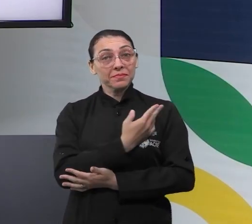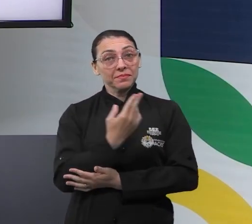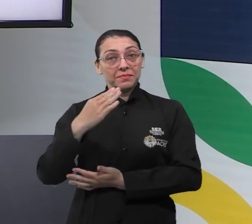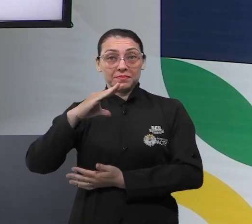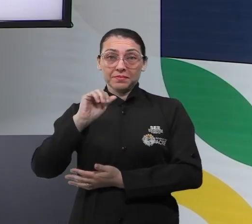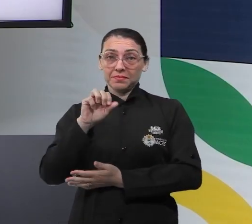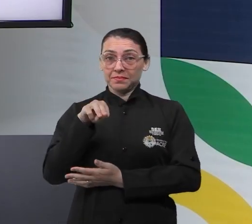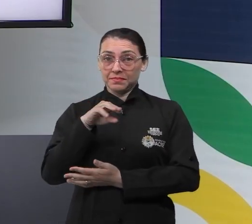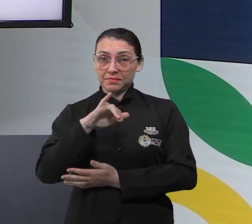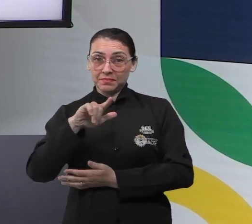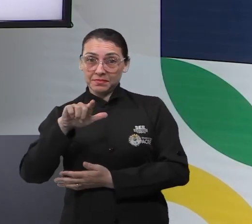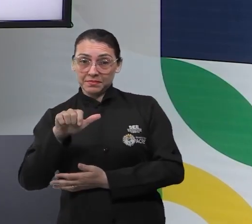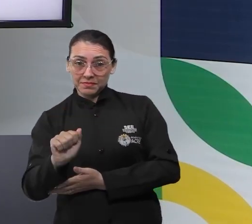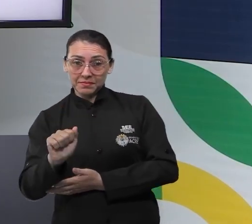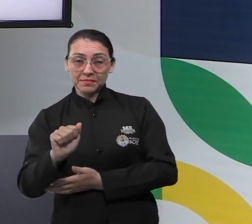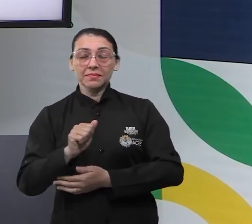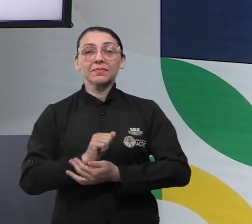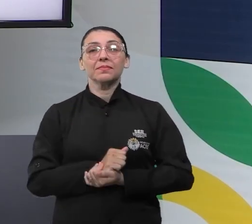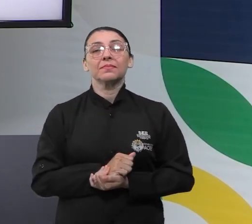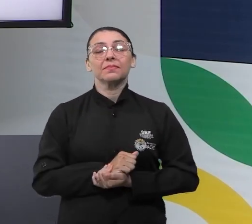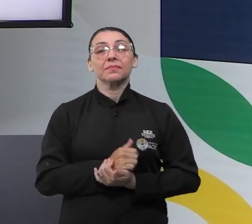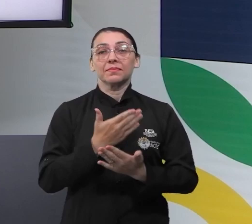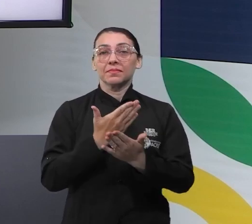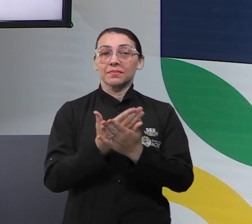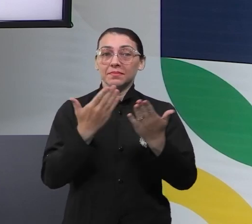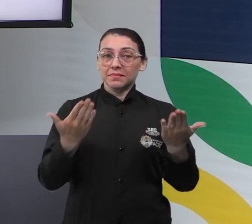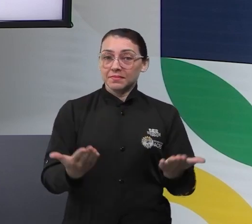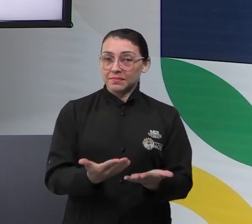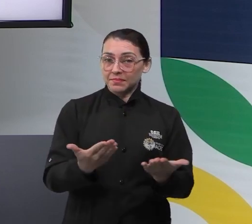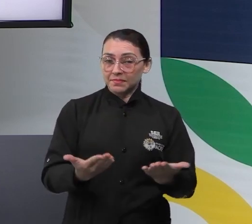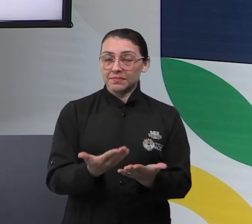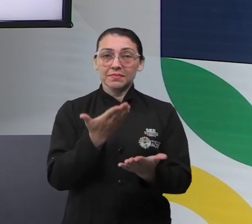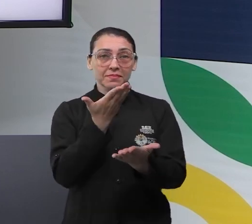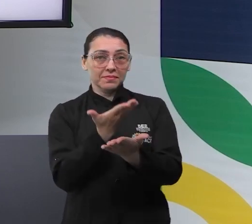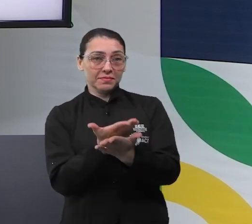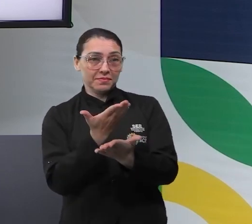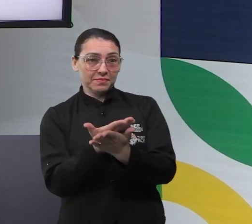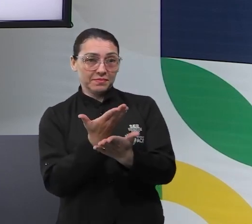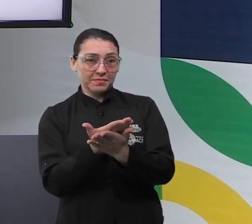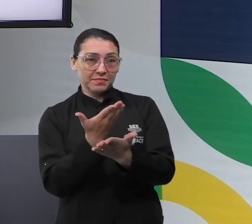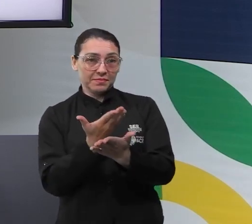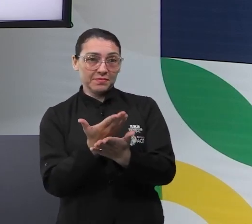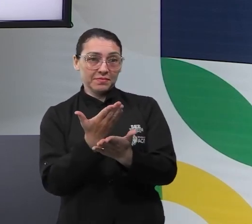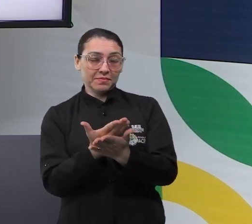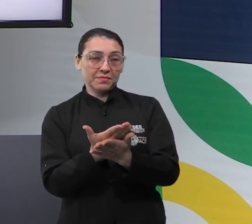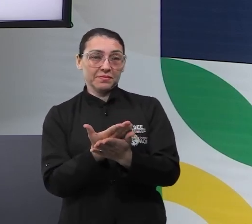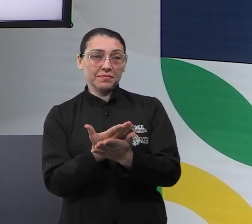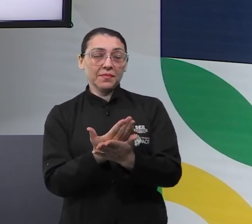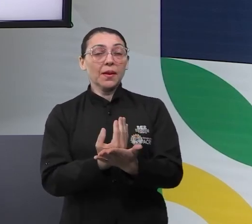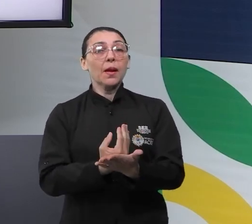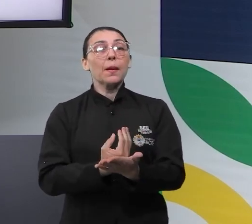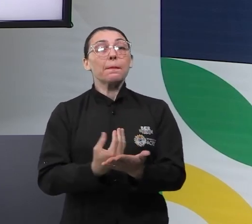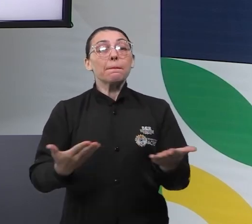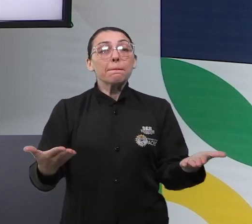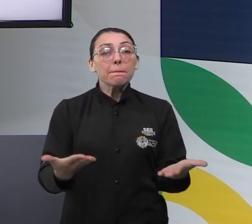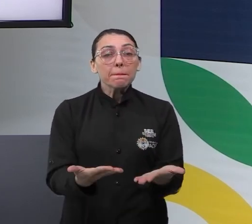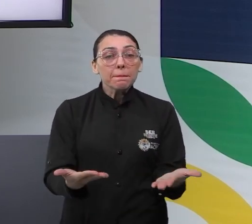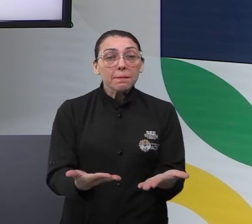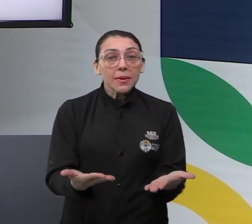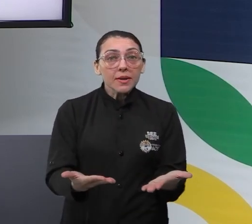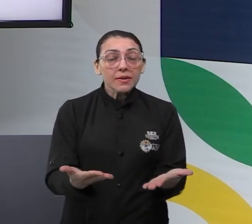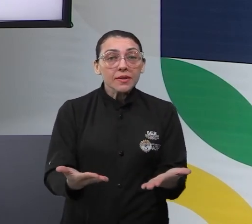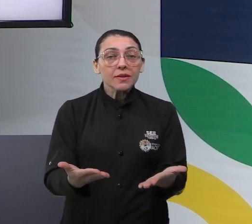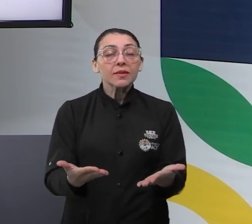is Camila, meu nome é Camila, e na aula de hoje nós vamos estudar Present Continuous. Nesse caso,